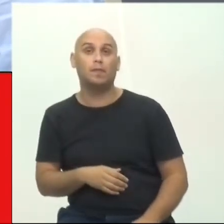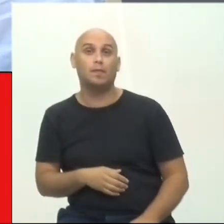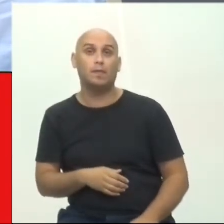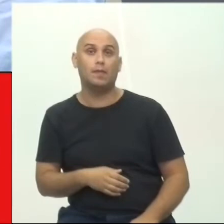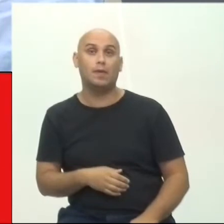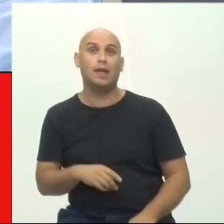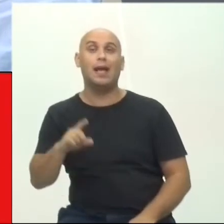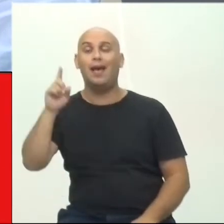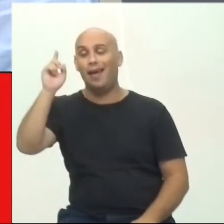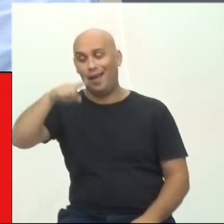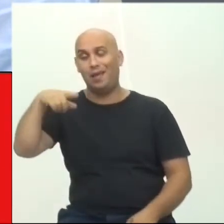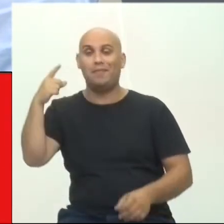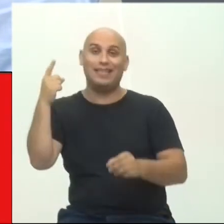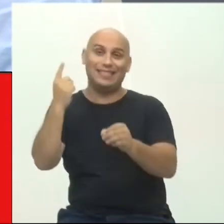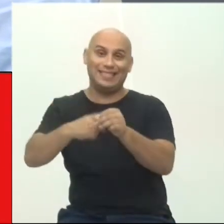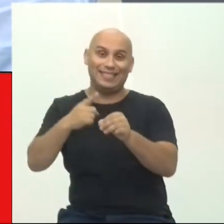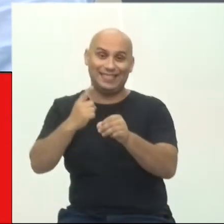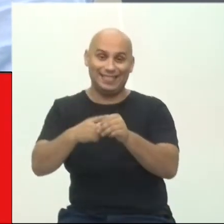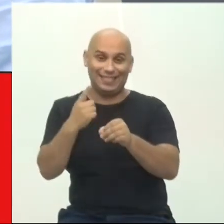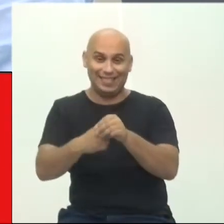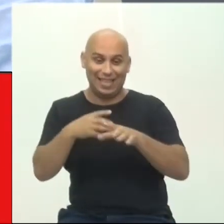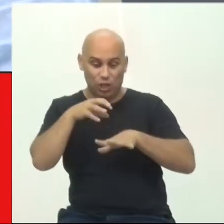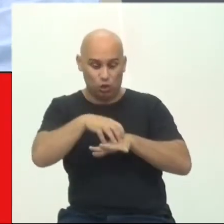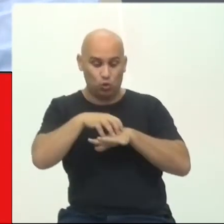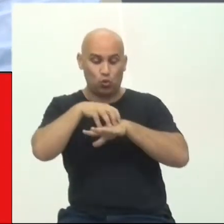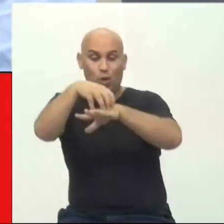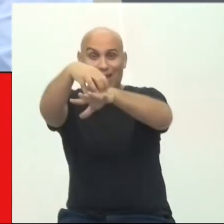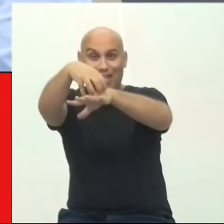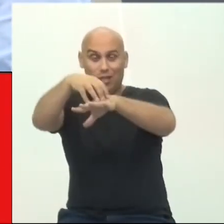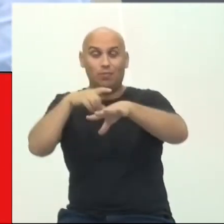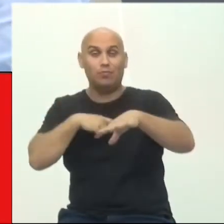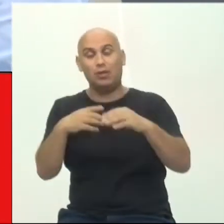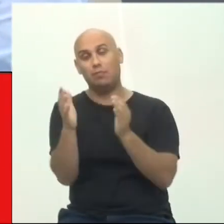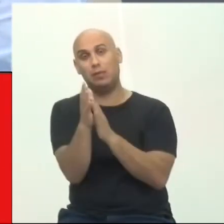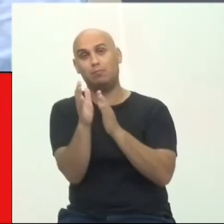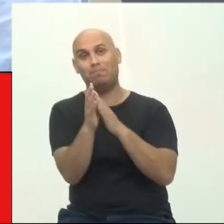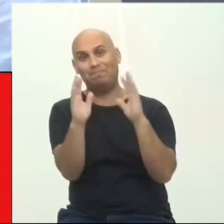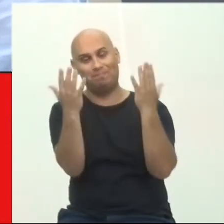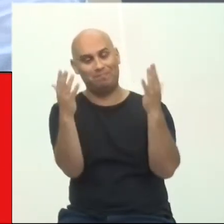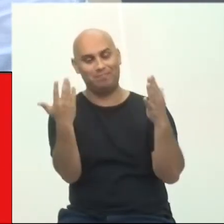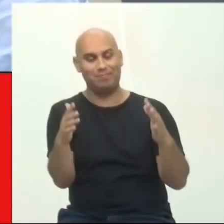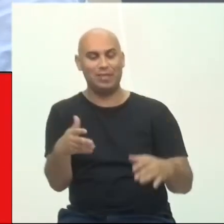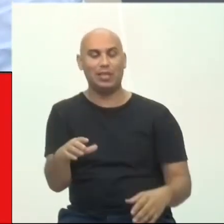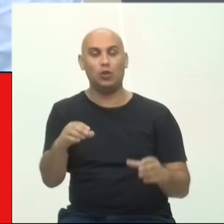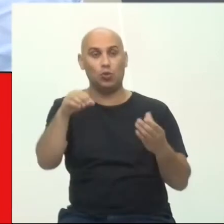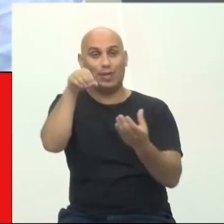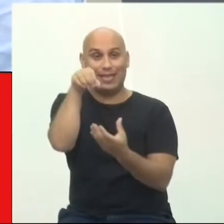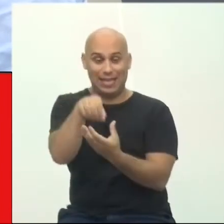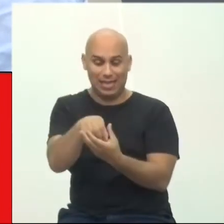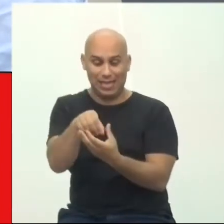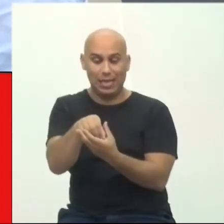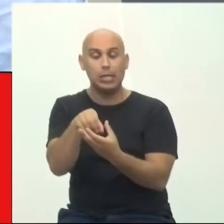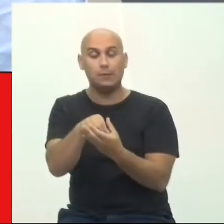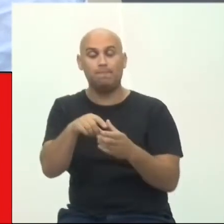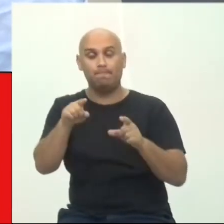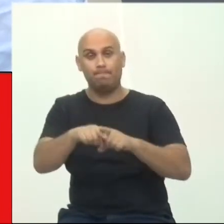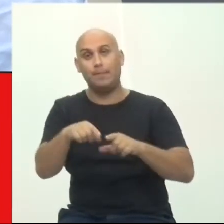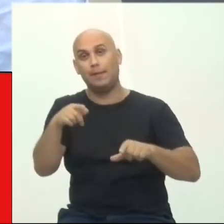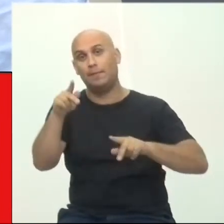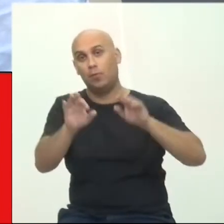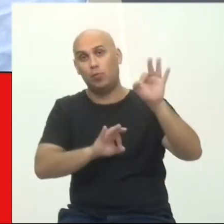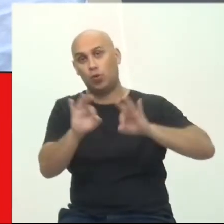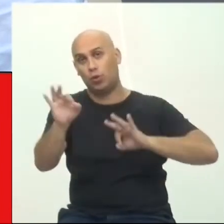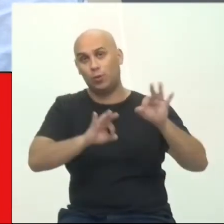cidade turística, né? Até nesse sentido. Então, parabenizar a Unesc e o trabalho de vocês por esse excelente projeto aí,